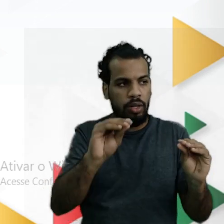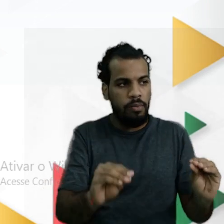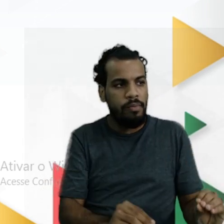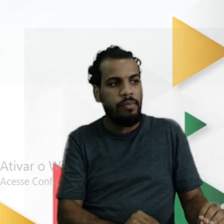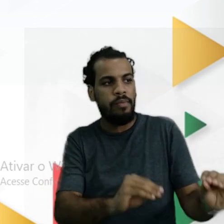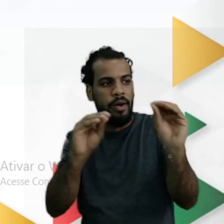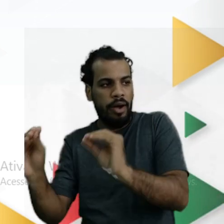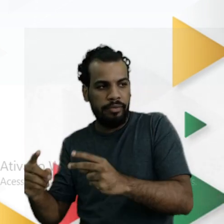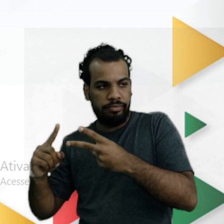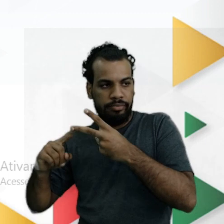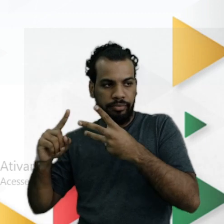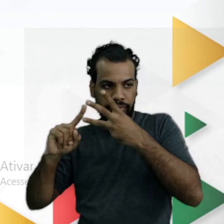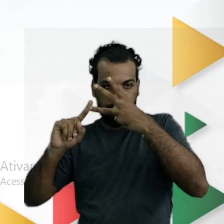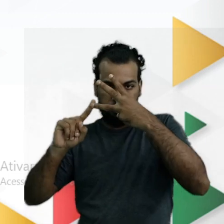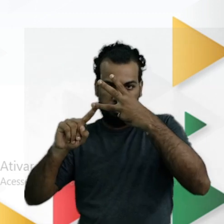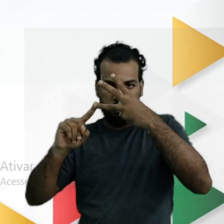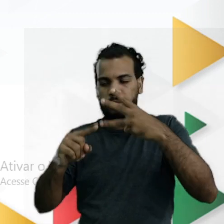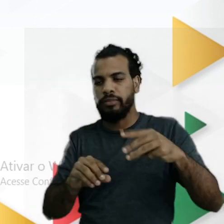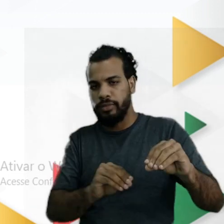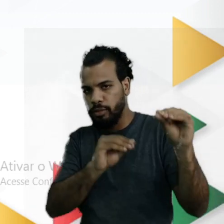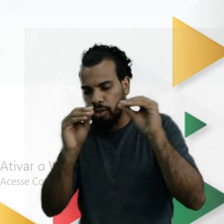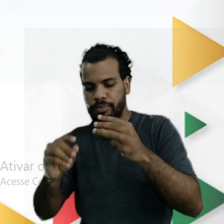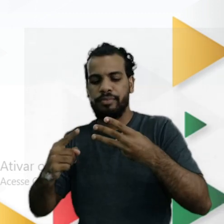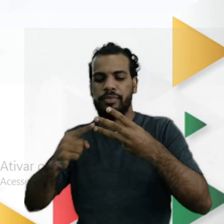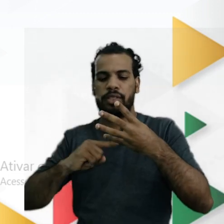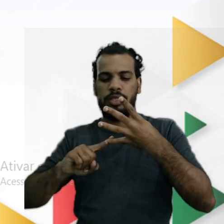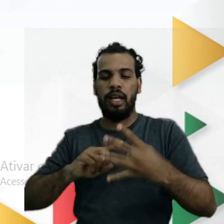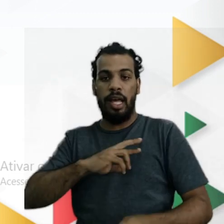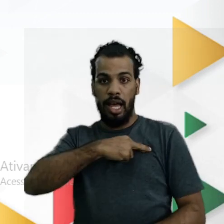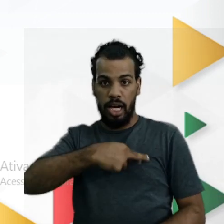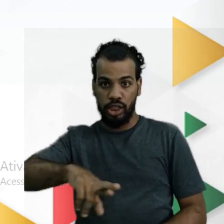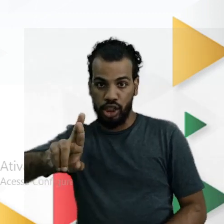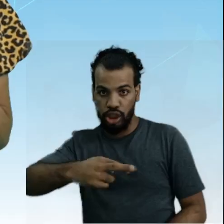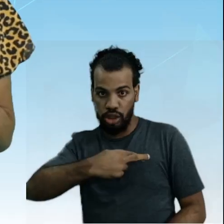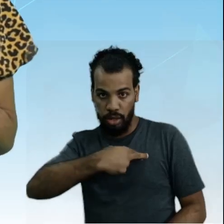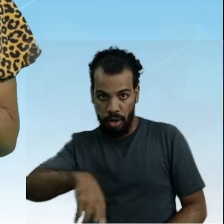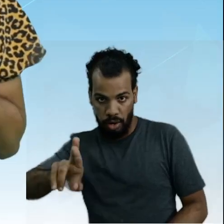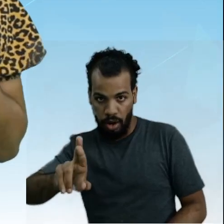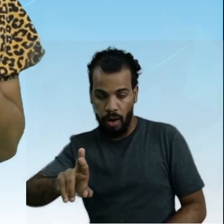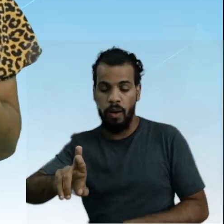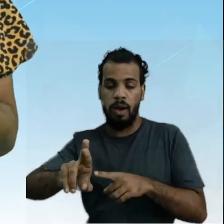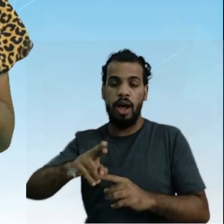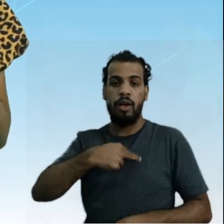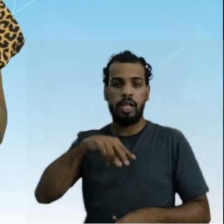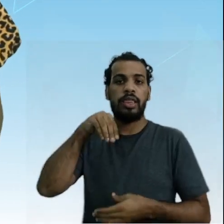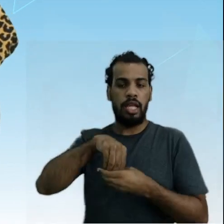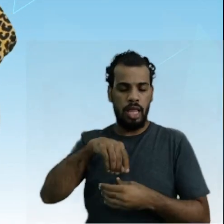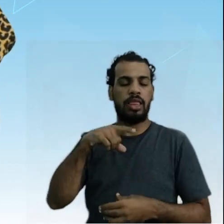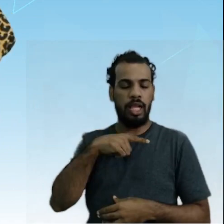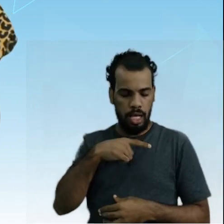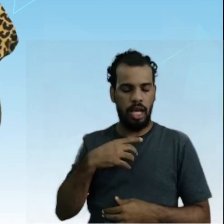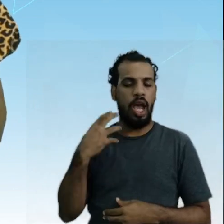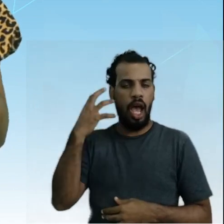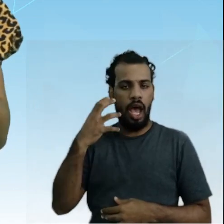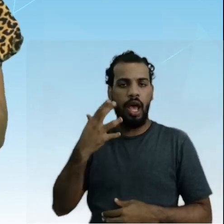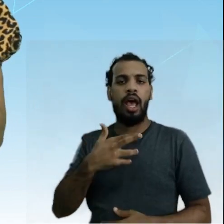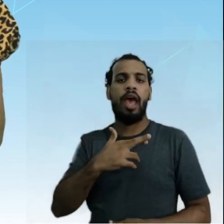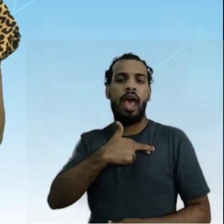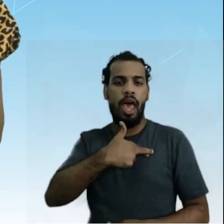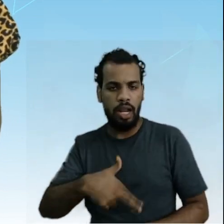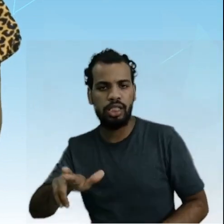permanência na sua terra, a religiosidade. Aí a gente lembra muito que a música traz algumas referências para quem é